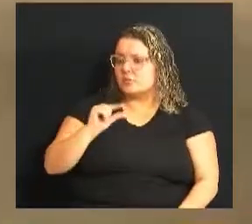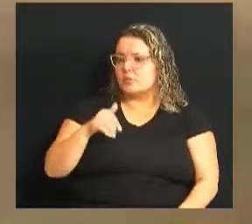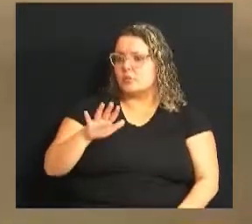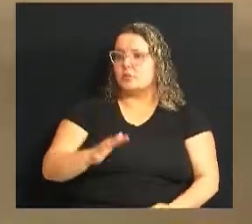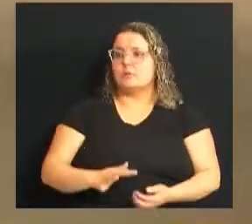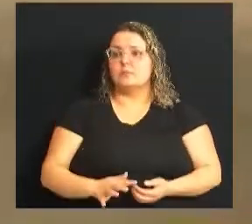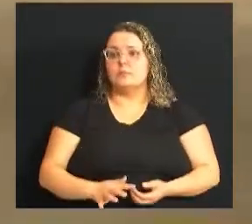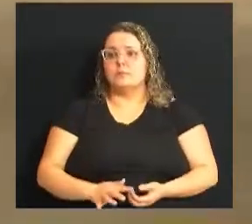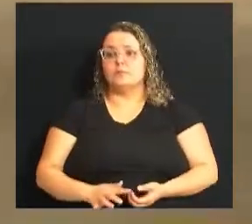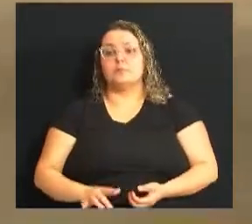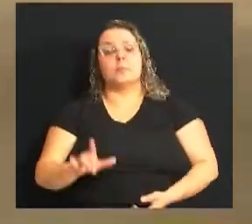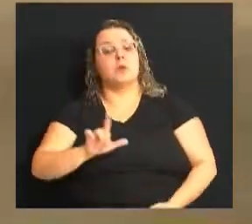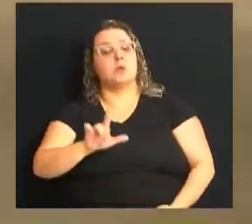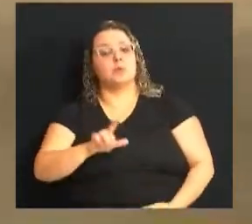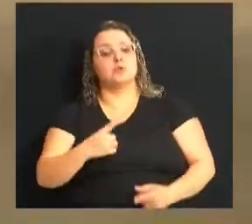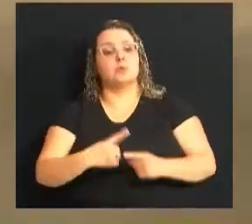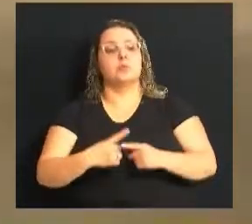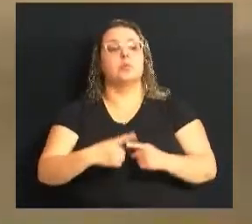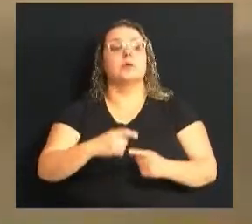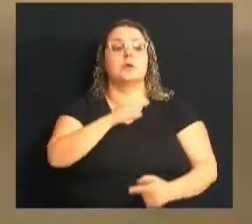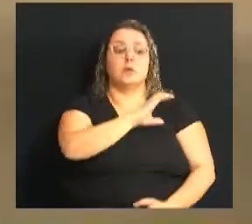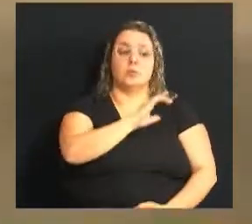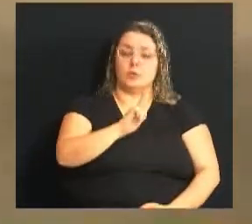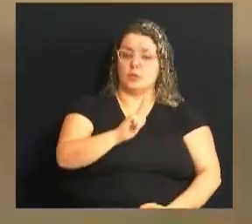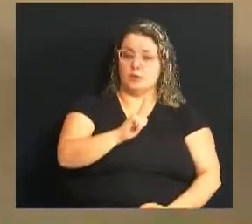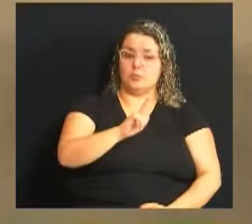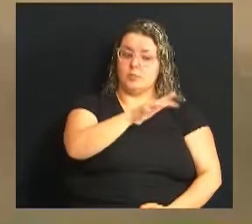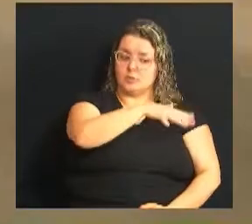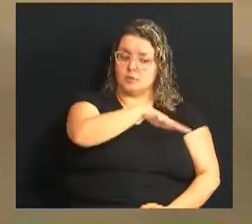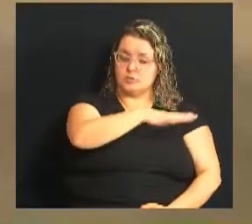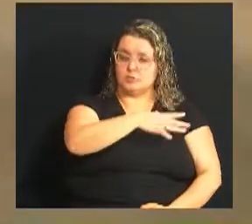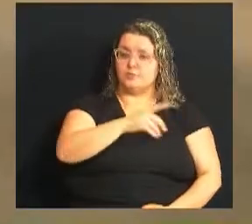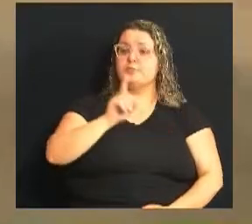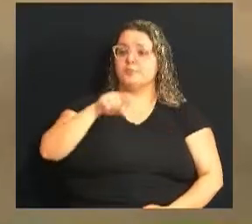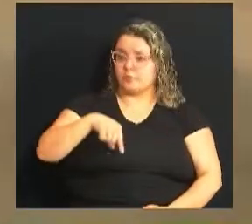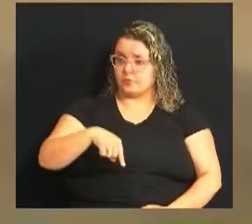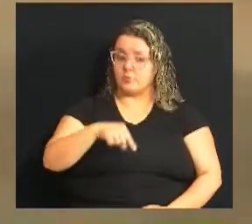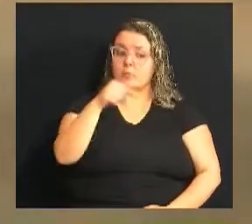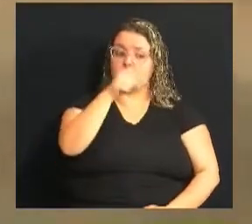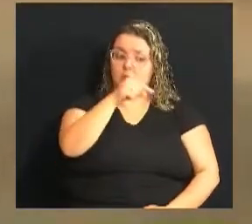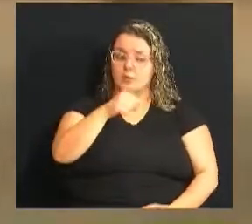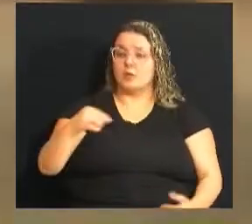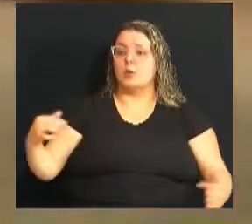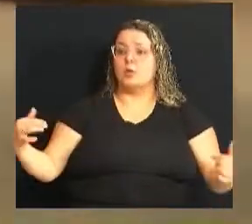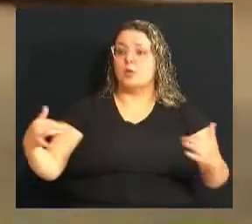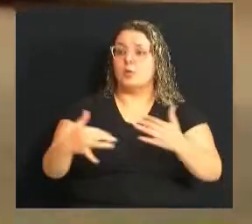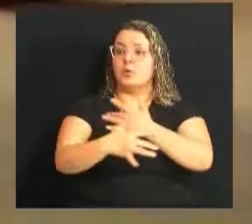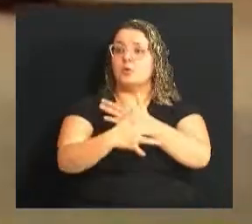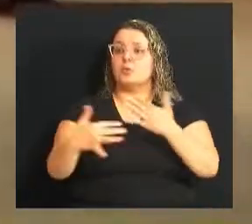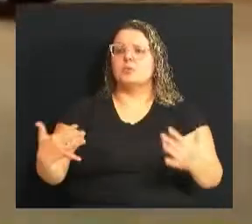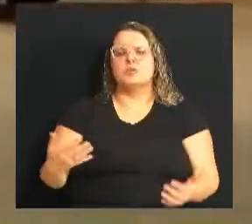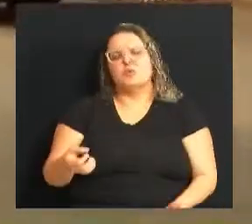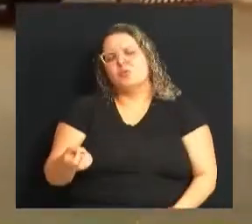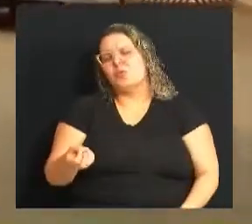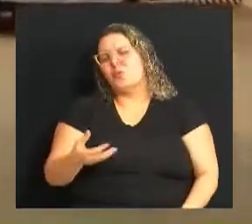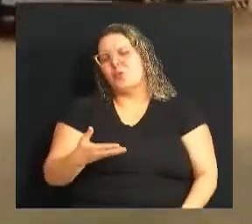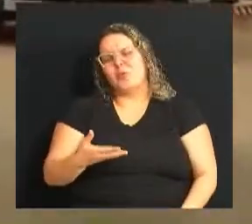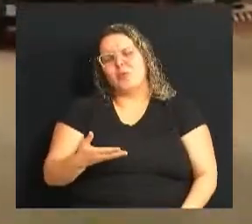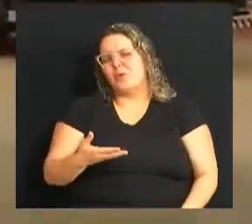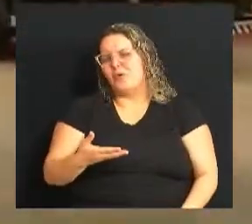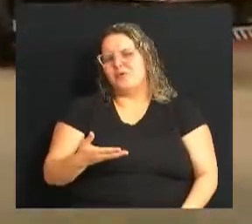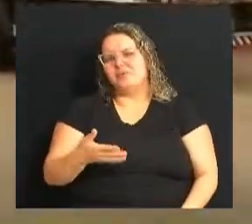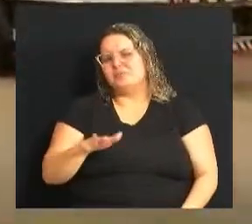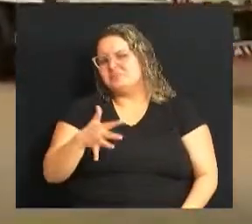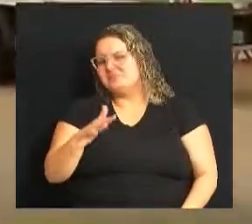Claro. Por que o Campo Grande? O Campo Grande é uma região urbana muito jovem, tem um pouco mais